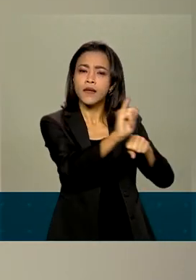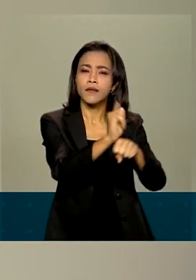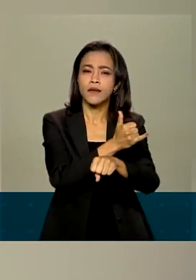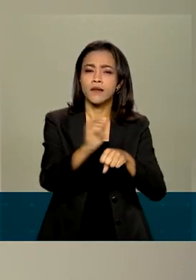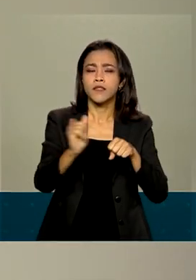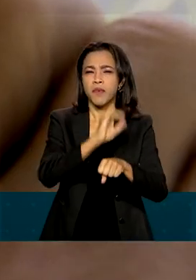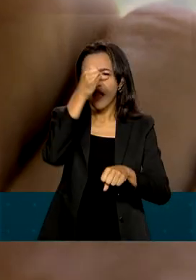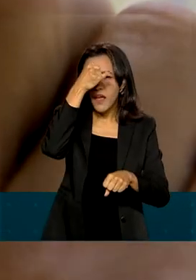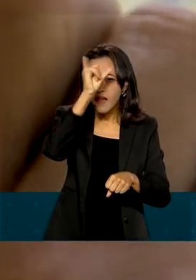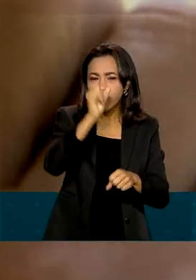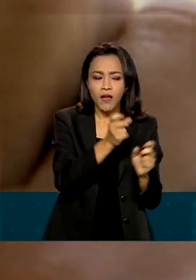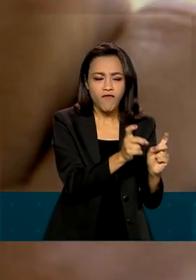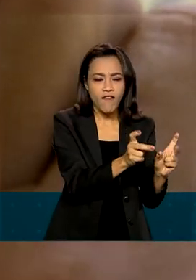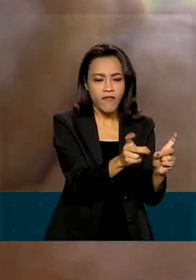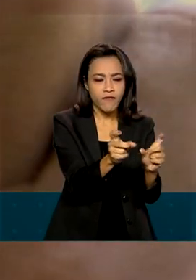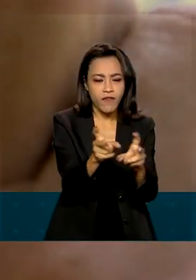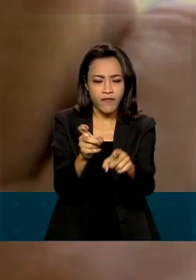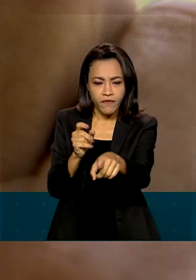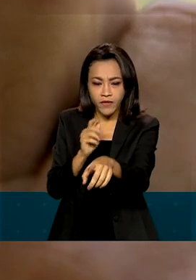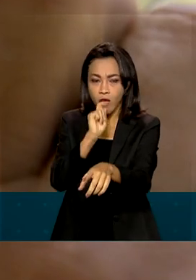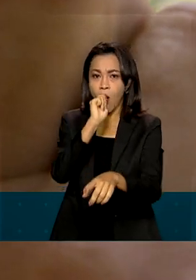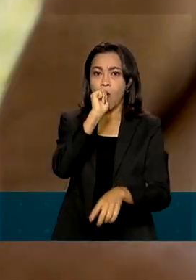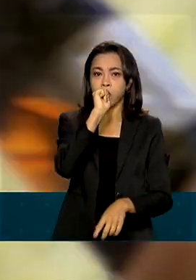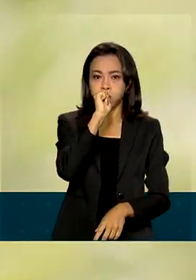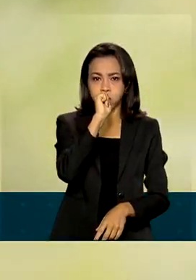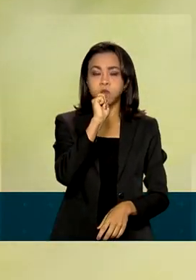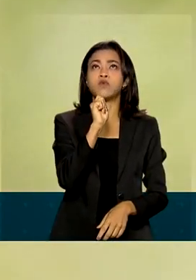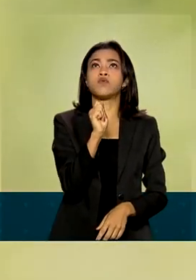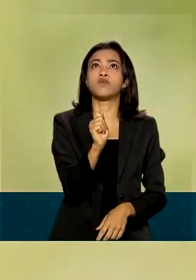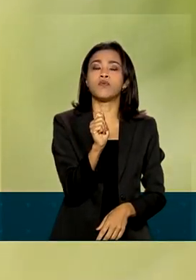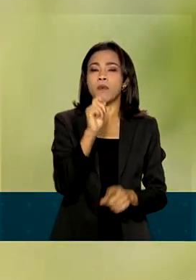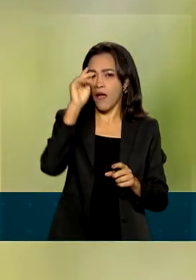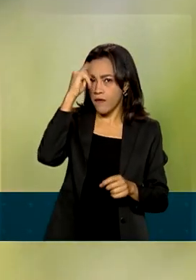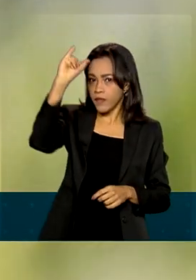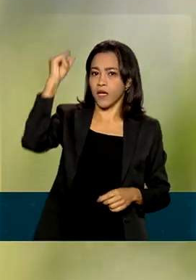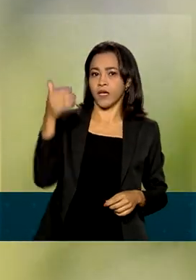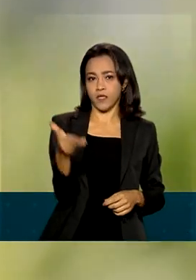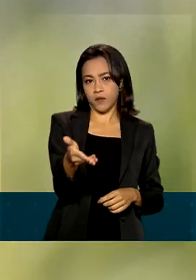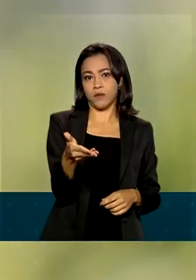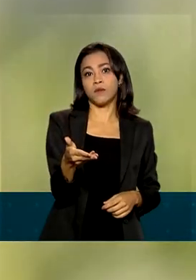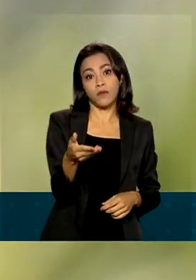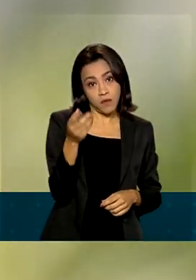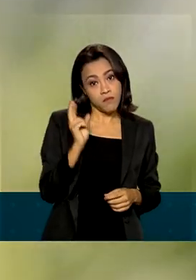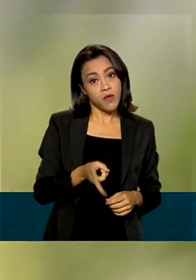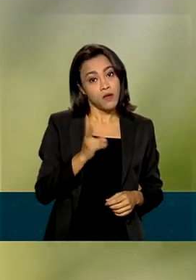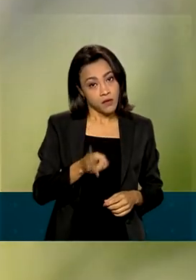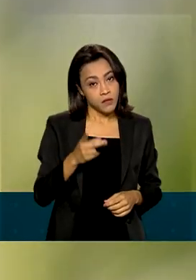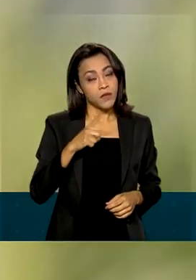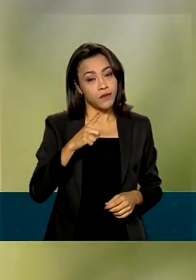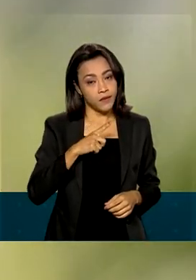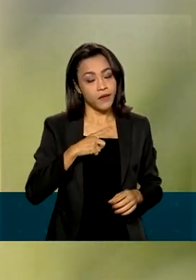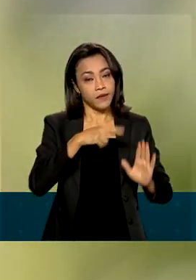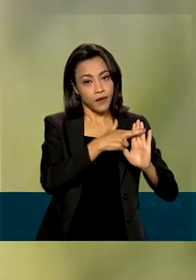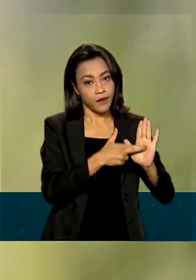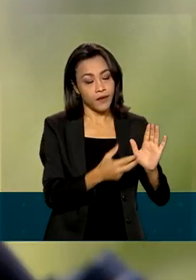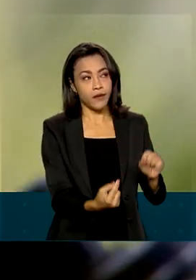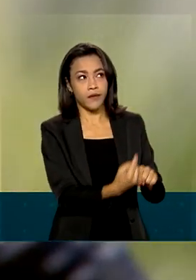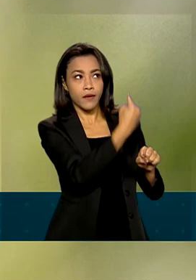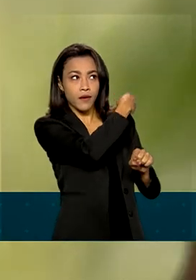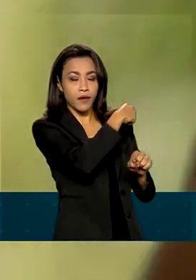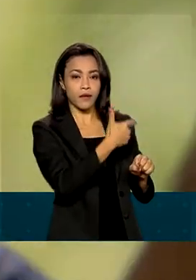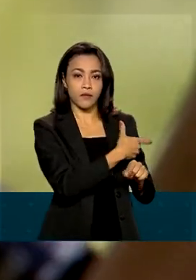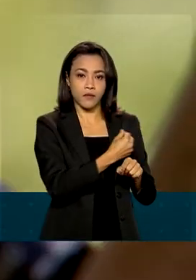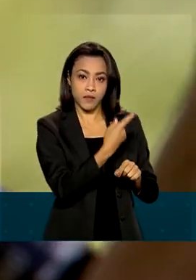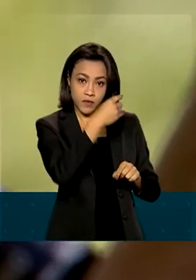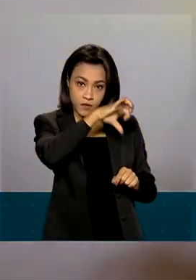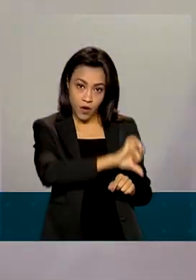evitar a comercialização desses produtos, o que continua ocorrendo mesmo com uma restrição imposta em 2009. Entre essas